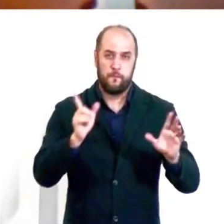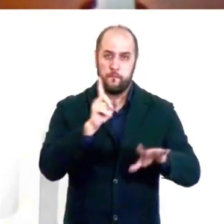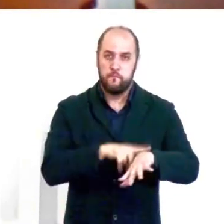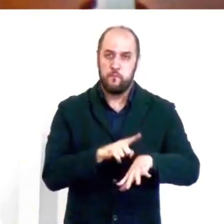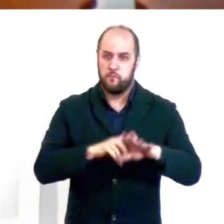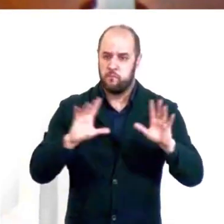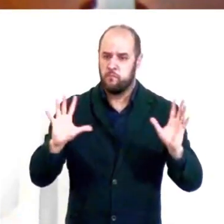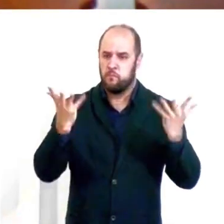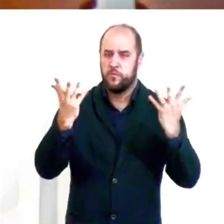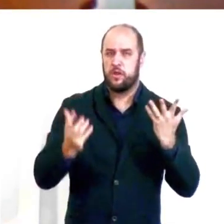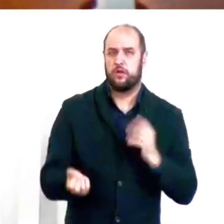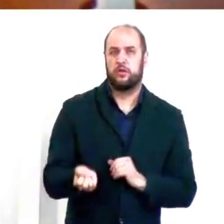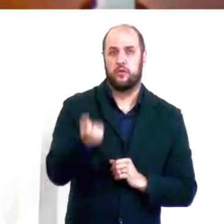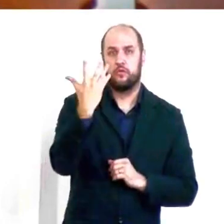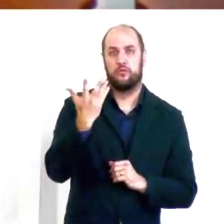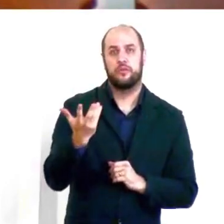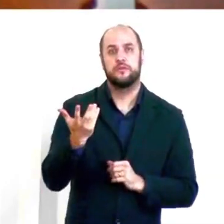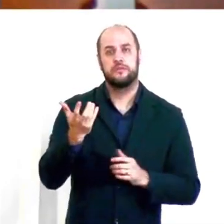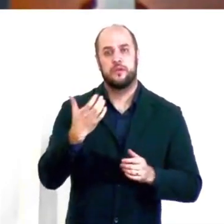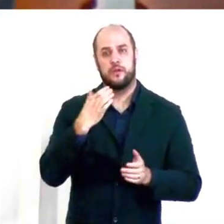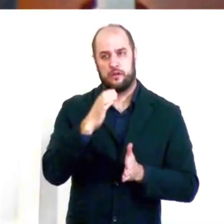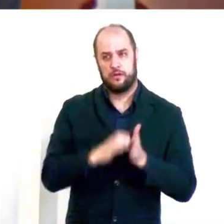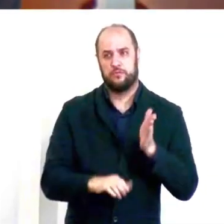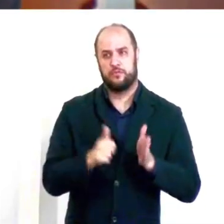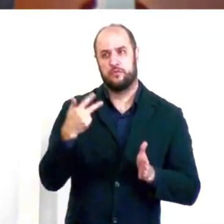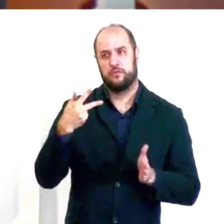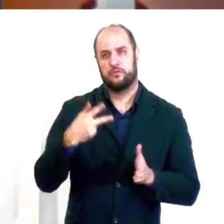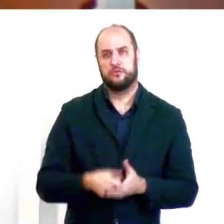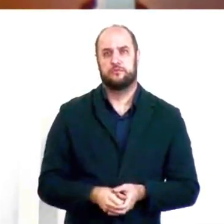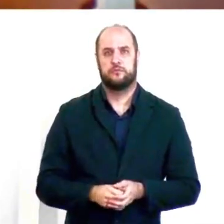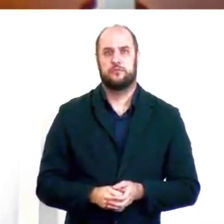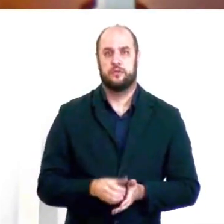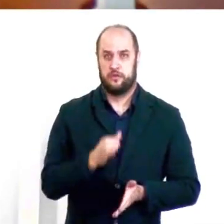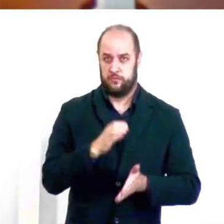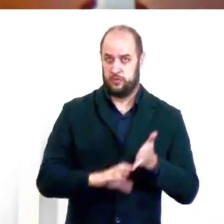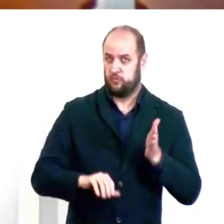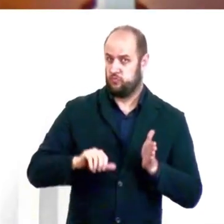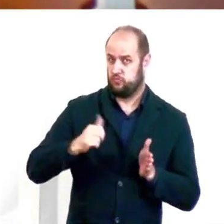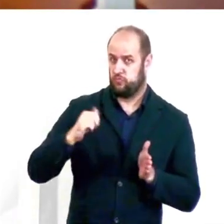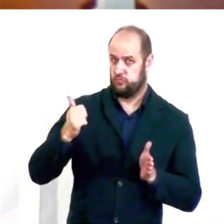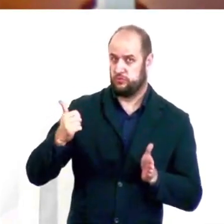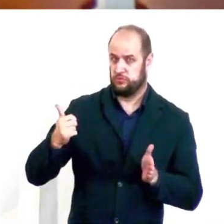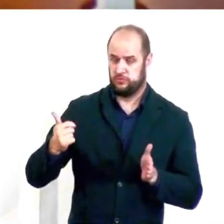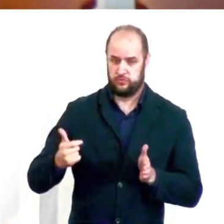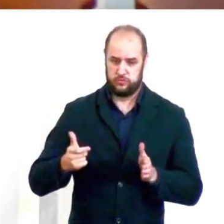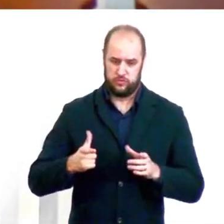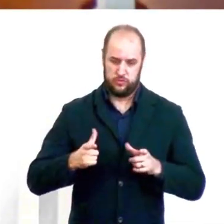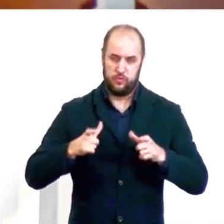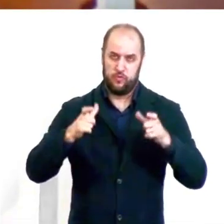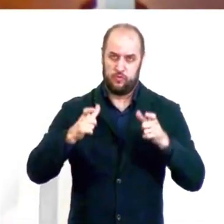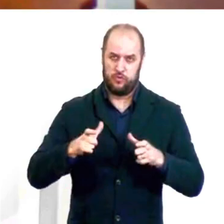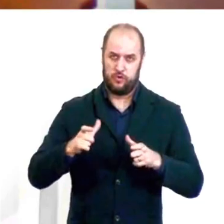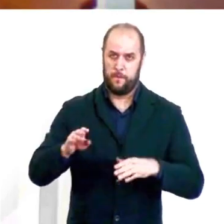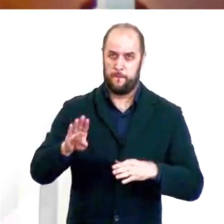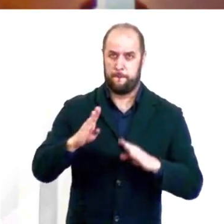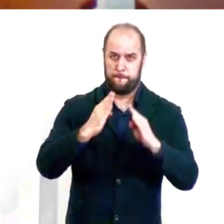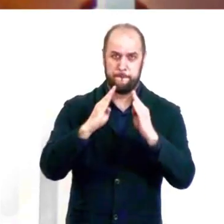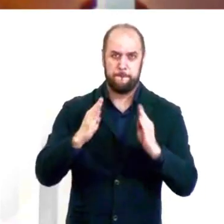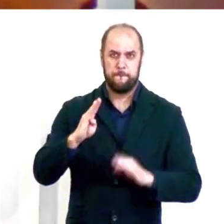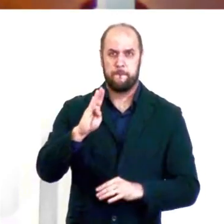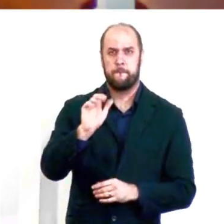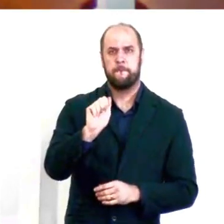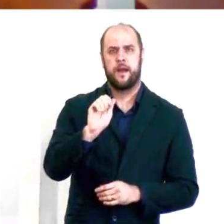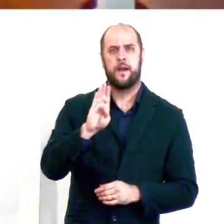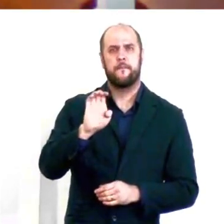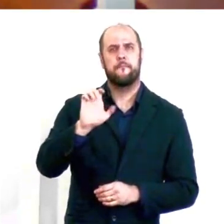acontecer no capítulo 12. Então nós saímos do capítulo 11 de um lugar chamado Babel, conhecido como lugar